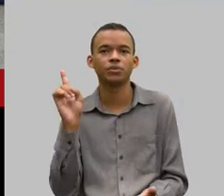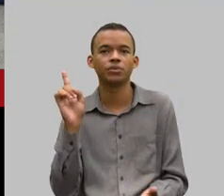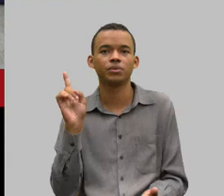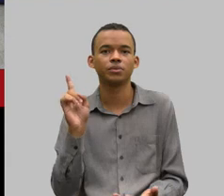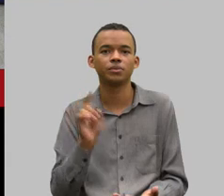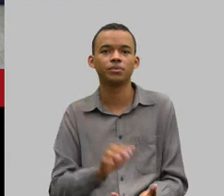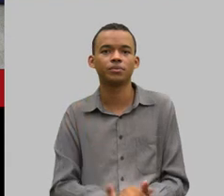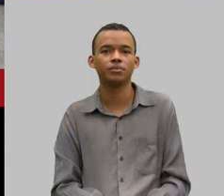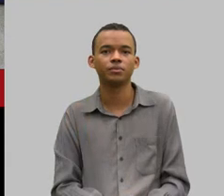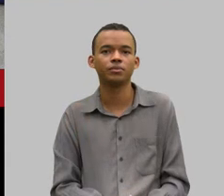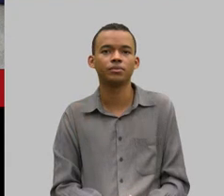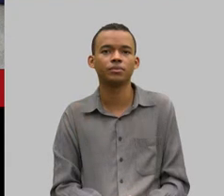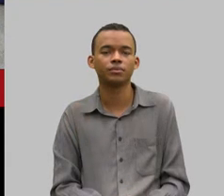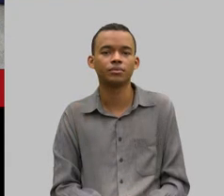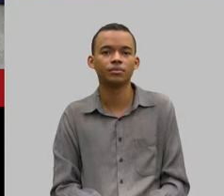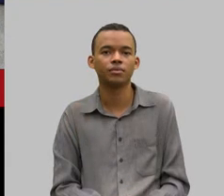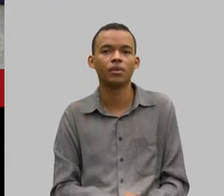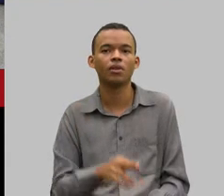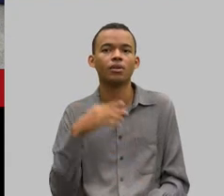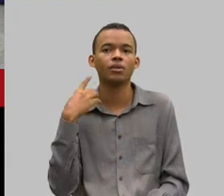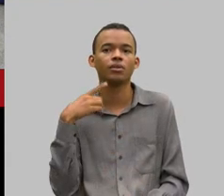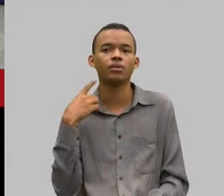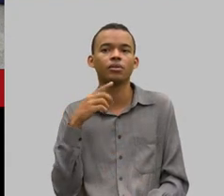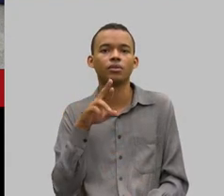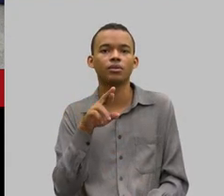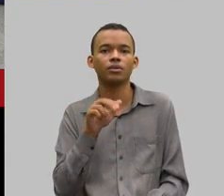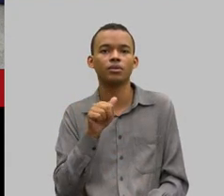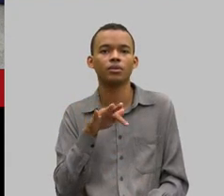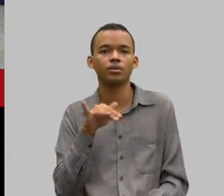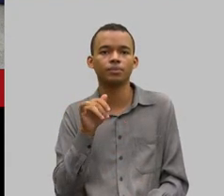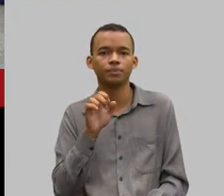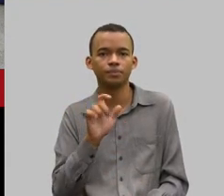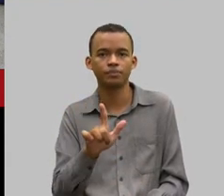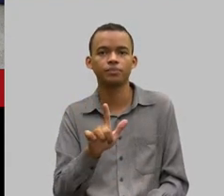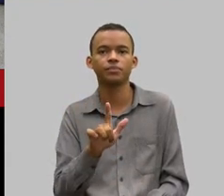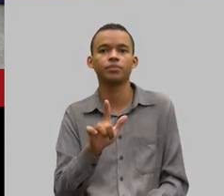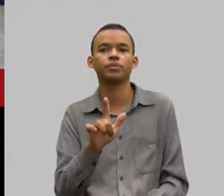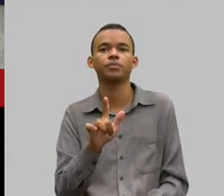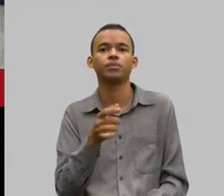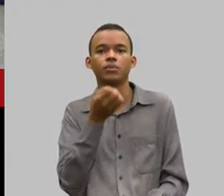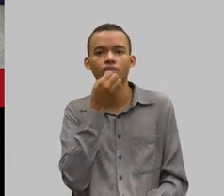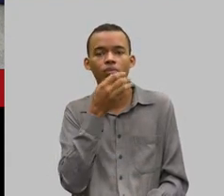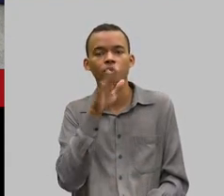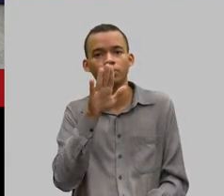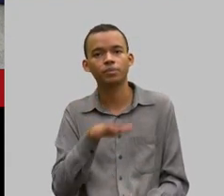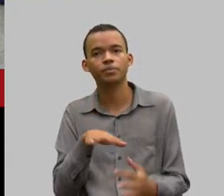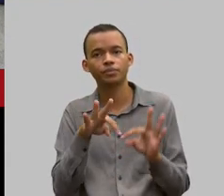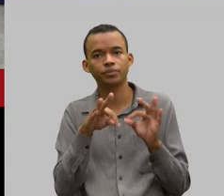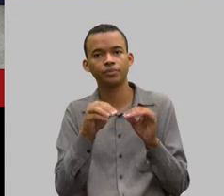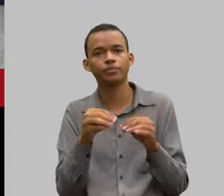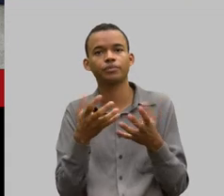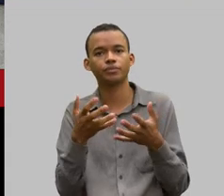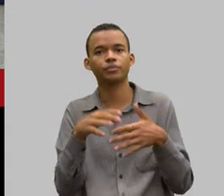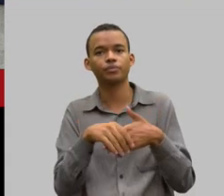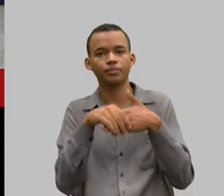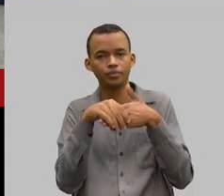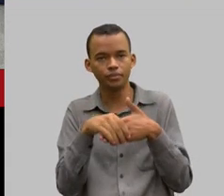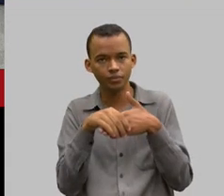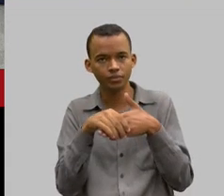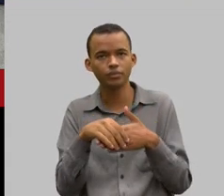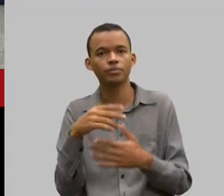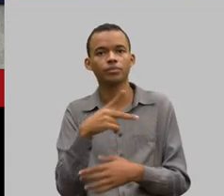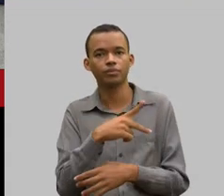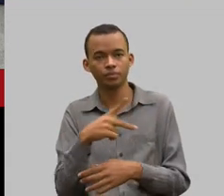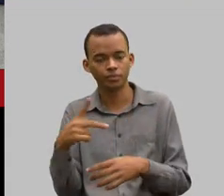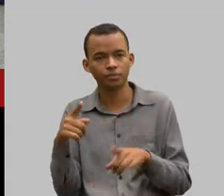deputado Rafael Martins boa t tarde a todos eu quero cumprimentar em primeiro lugar o presidente Deputado leonídio